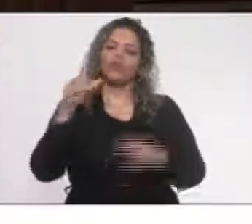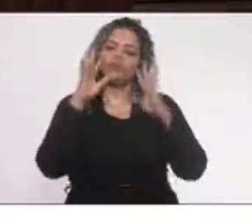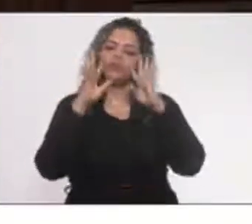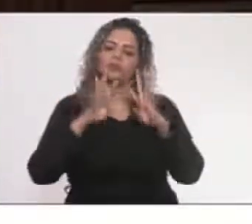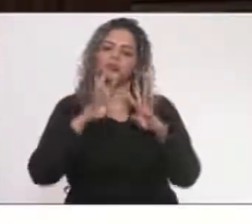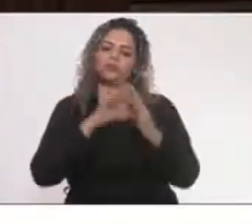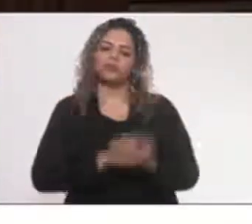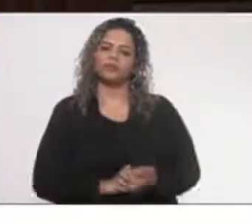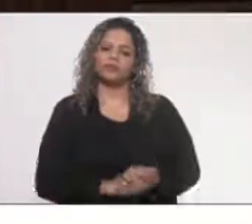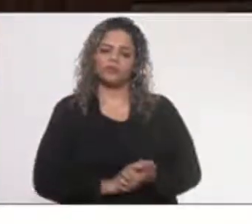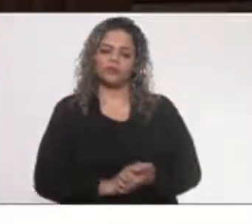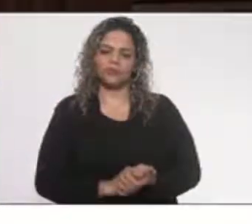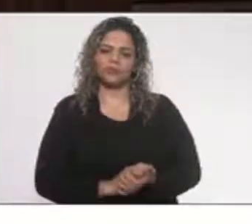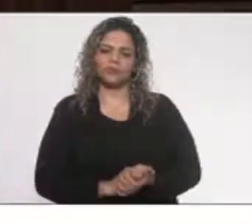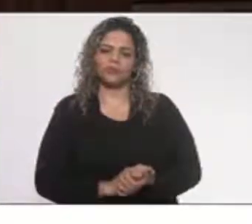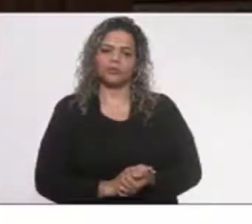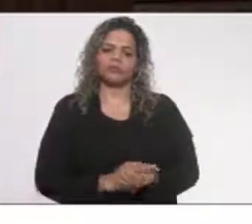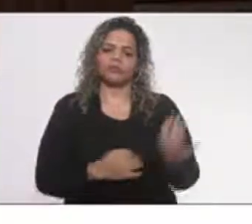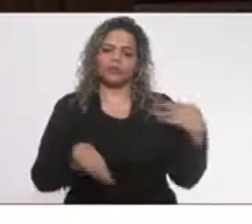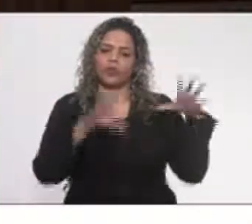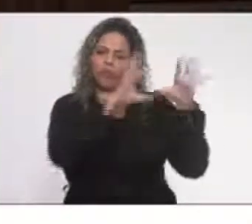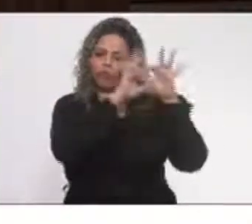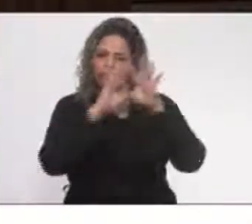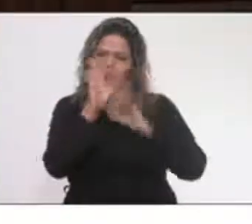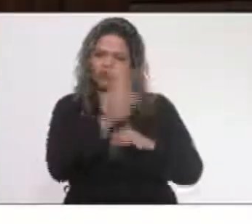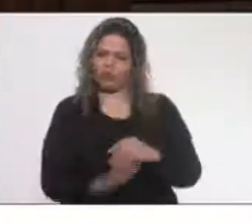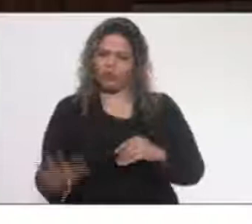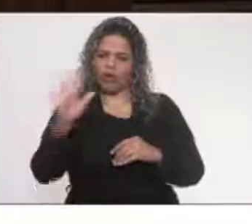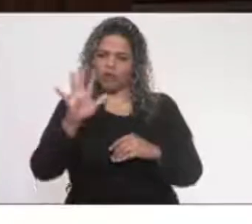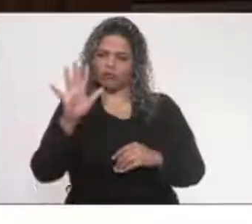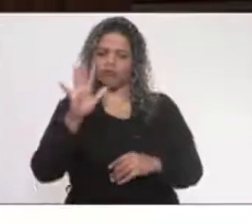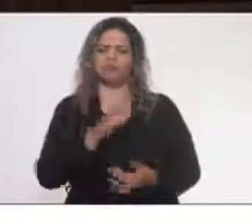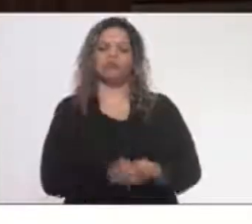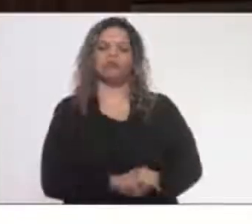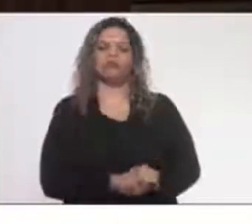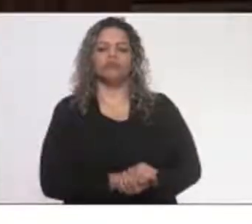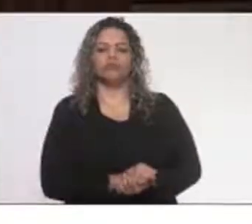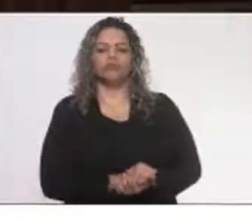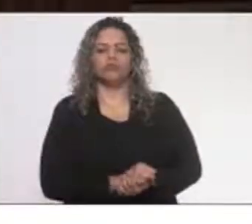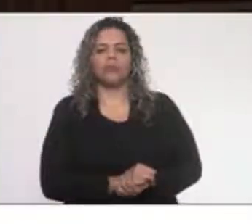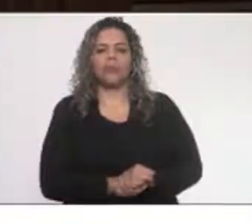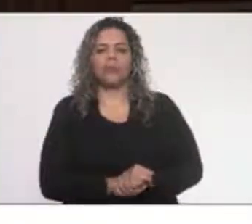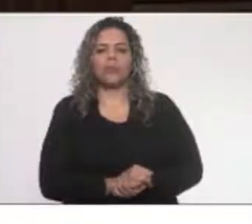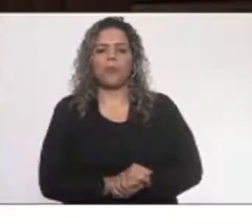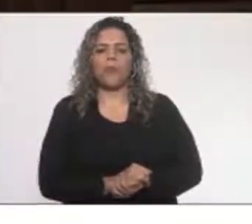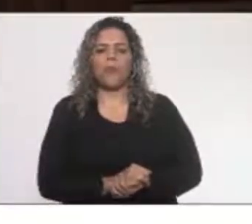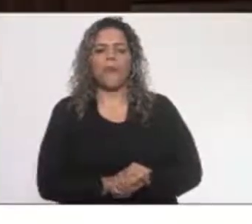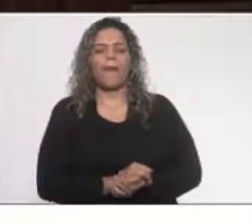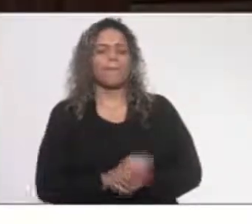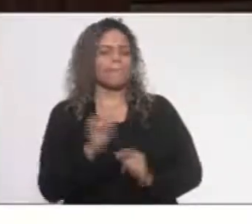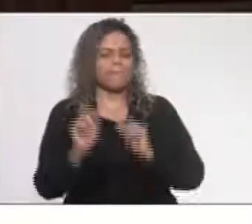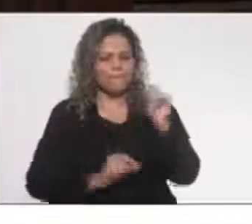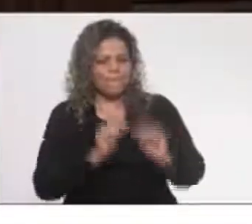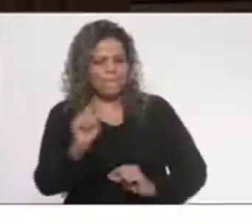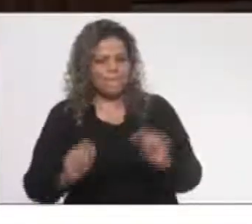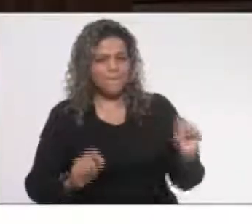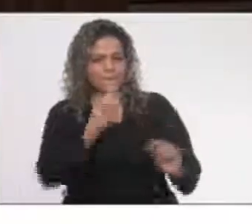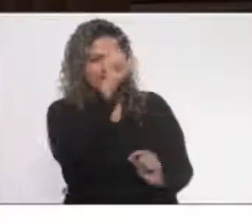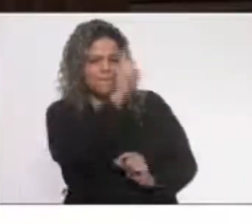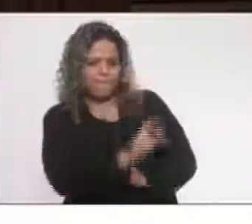atenção, no contexto mais geral da posse, foi o fato de que